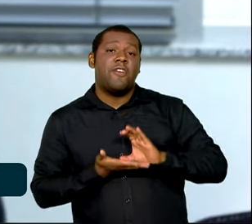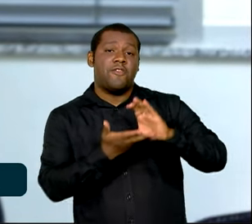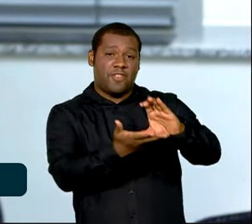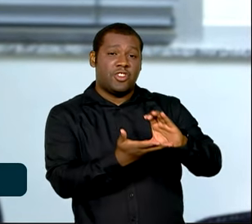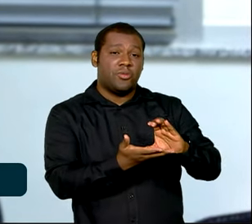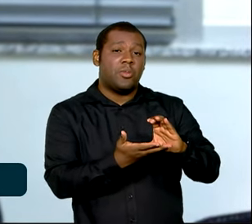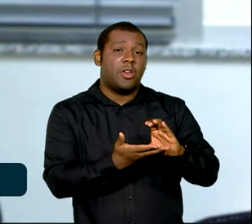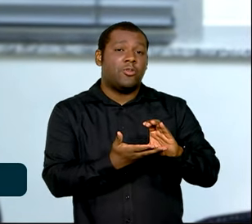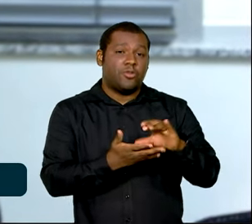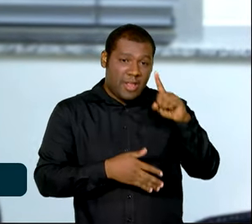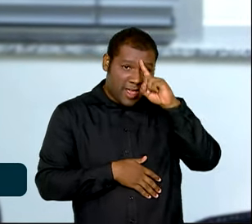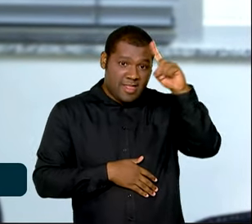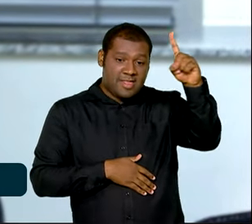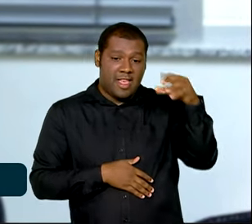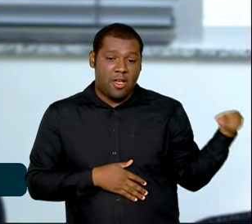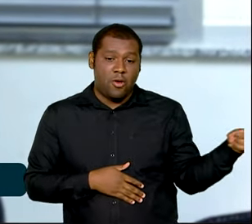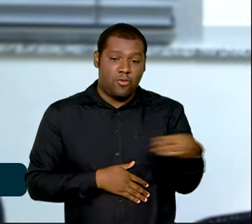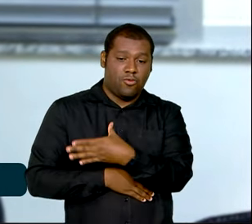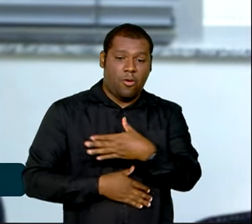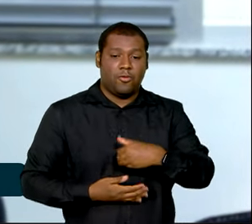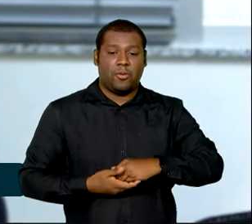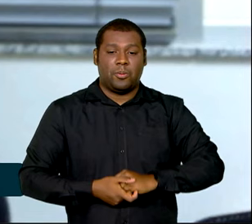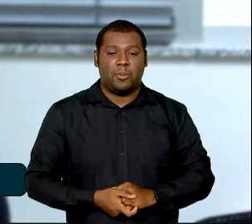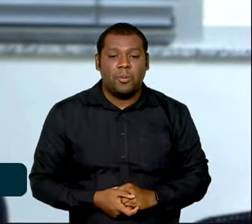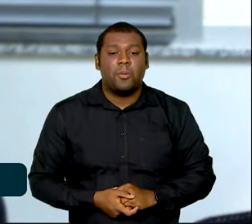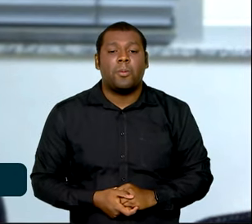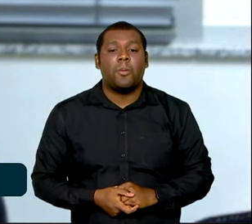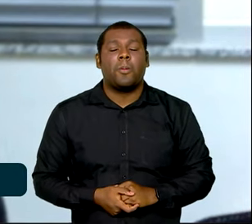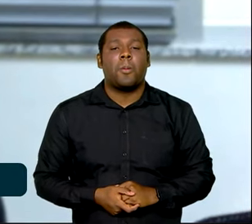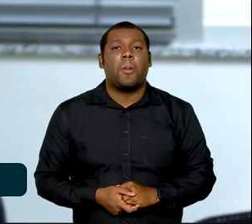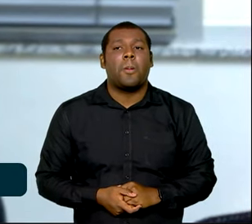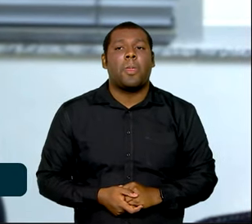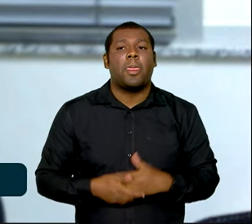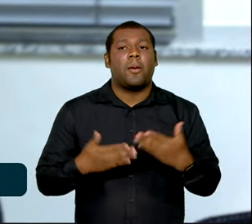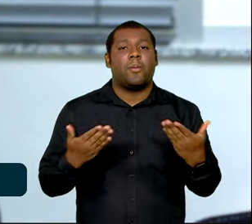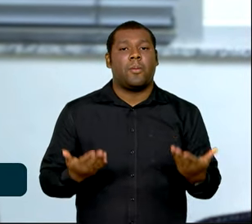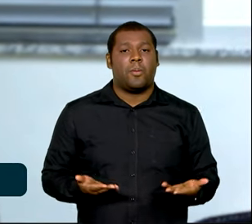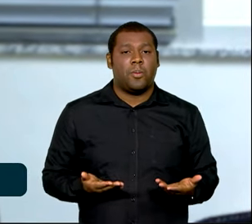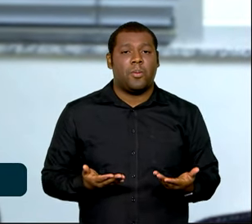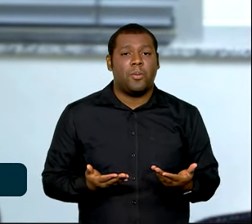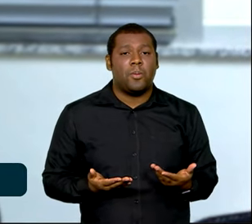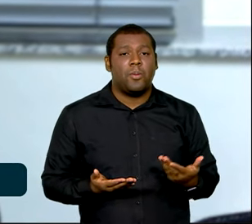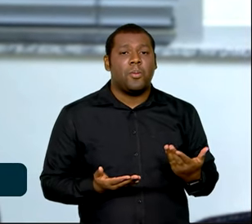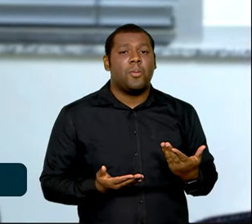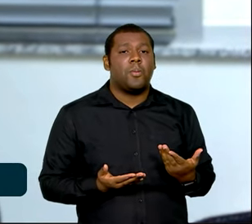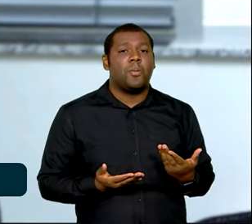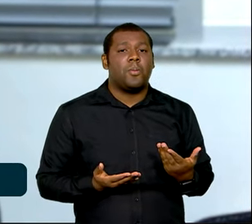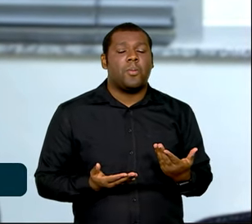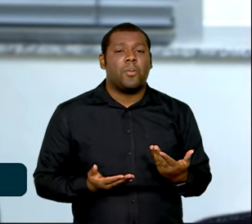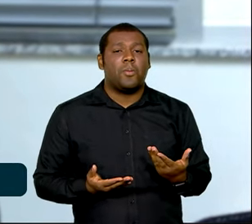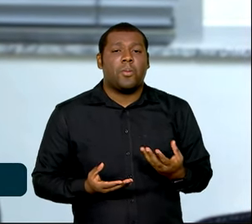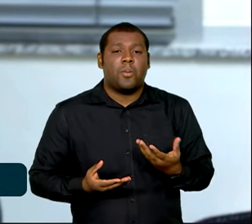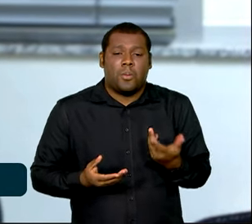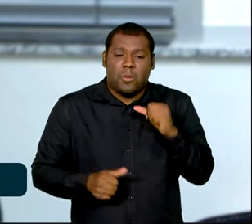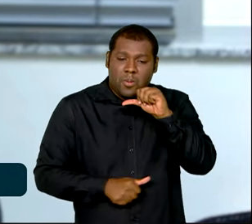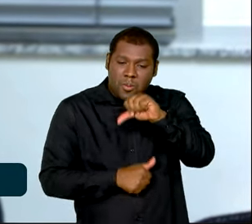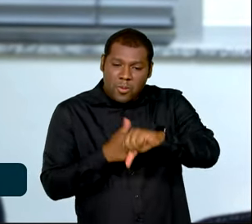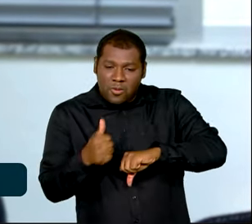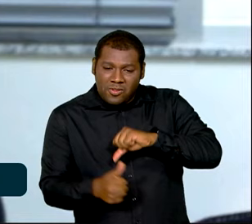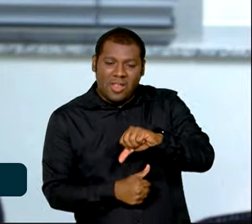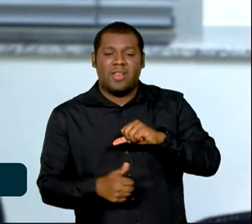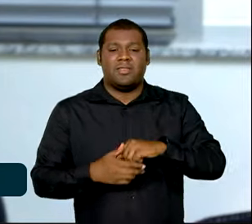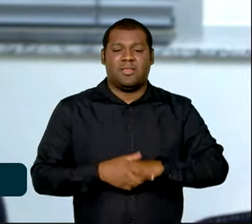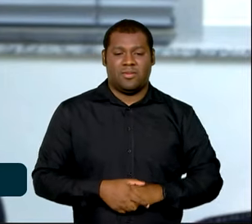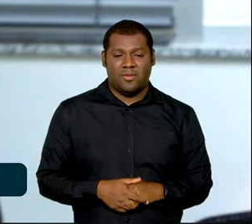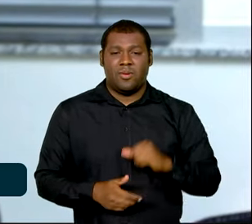na inovação, que é exatamente mudar esses processos de produção, transformar esses